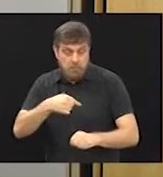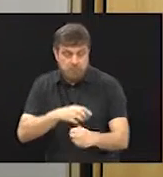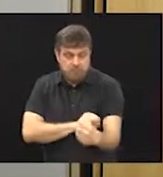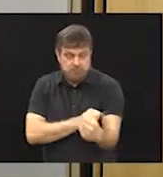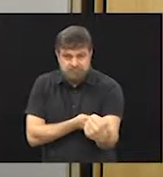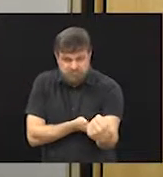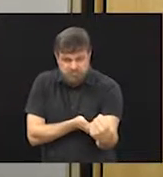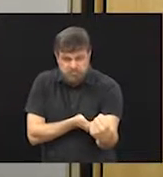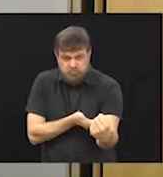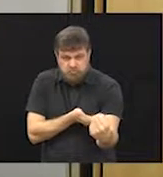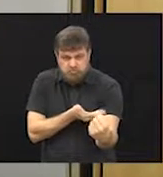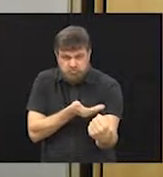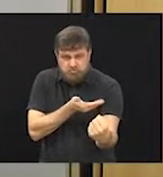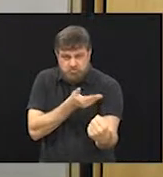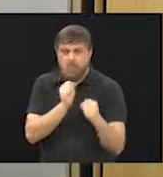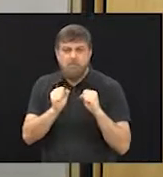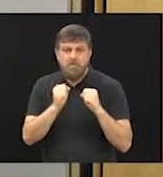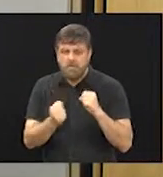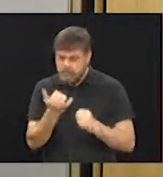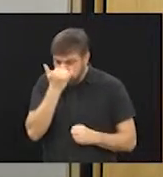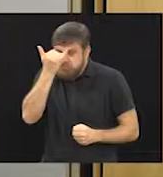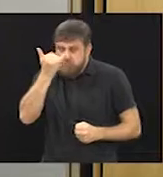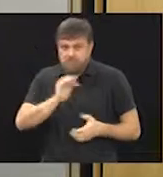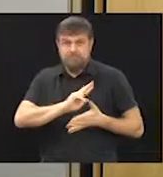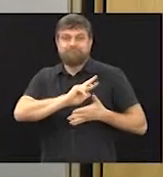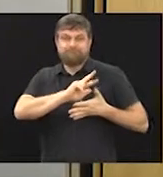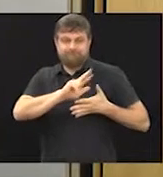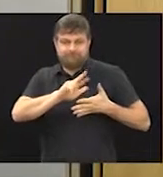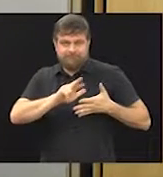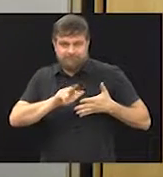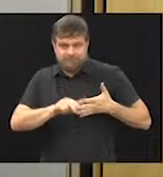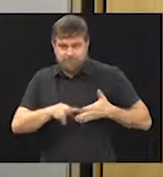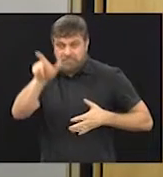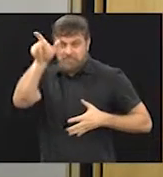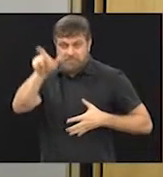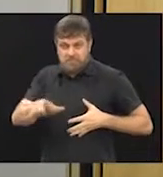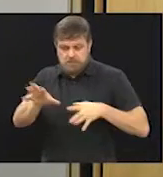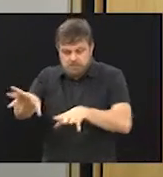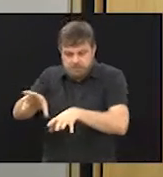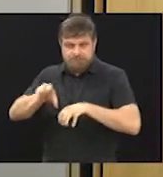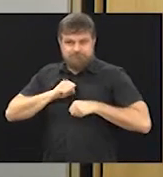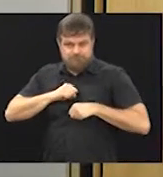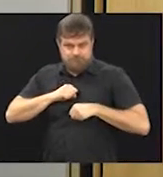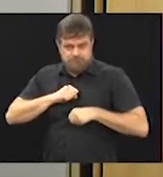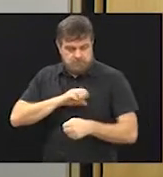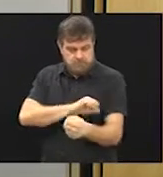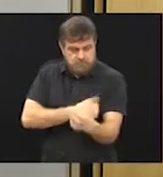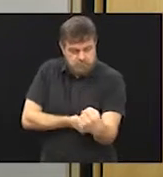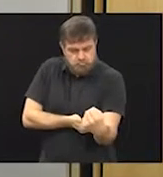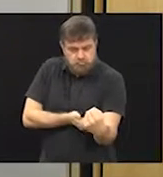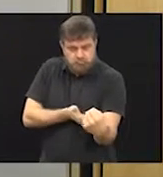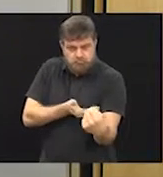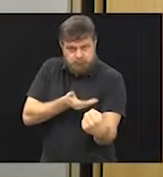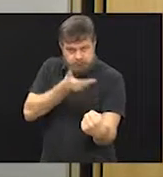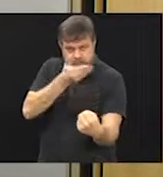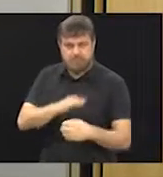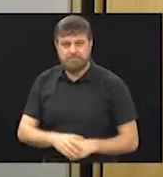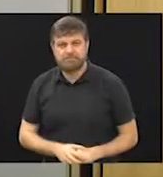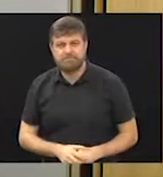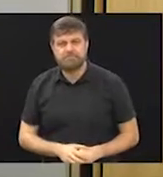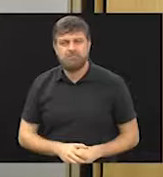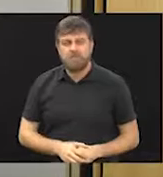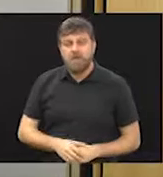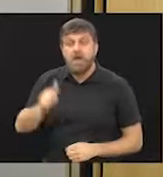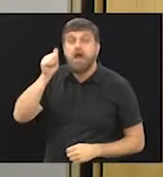ela tem N fatores que fazem com que você aumente a incidência de hipertensão. Dentro